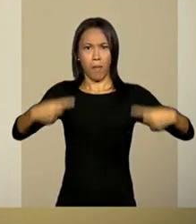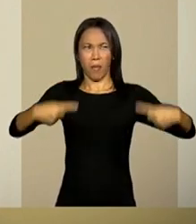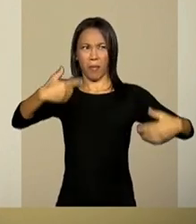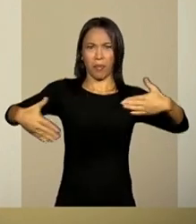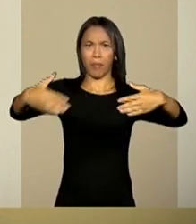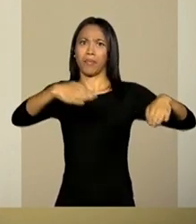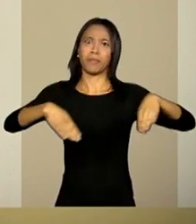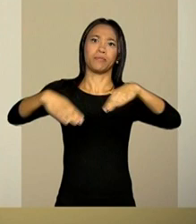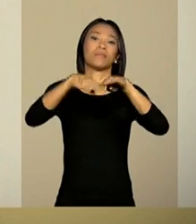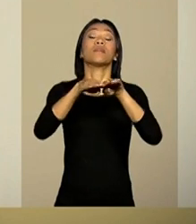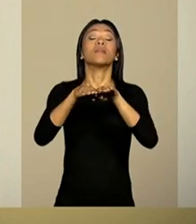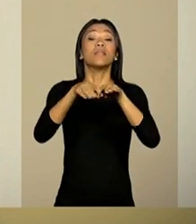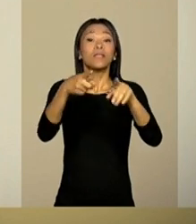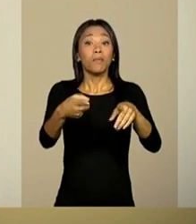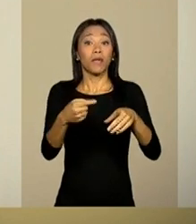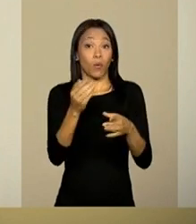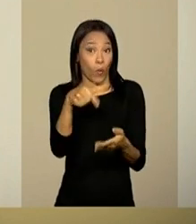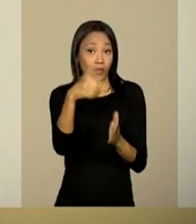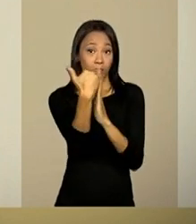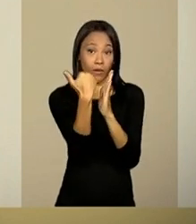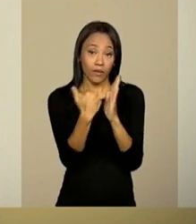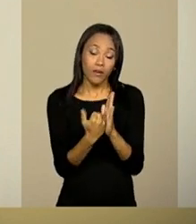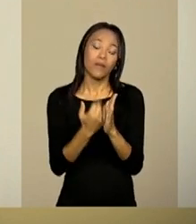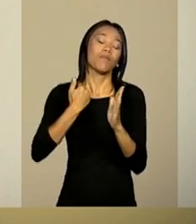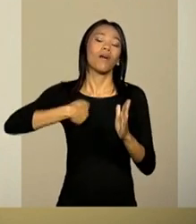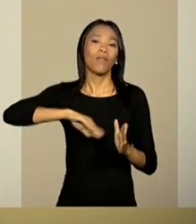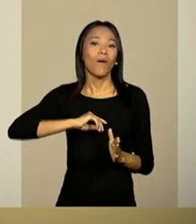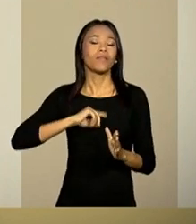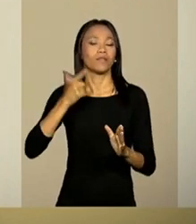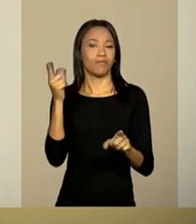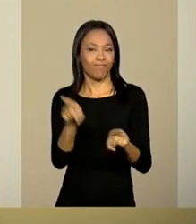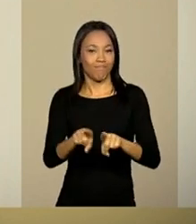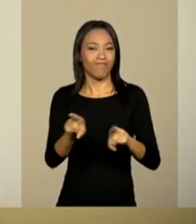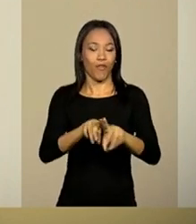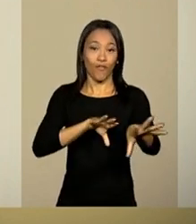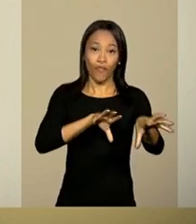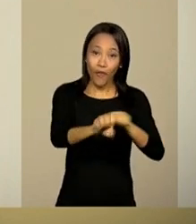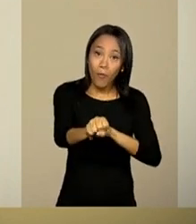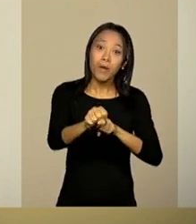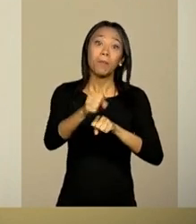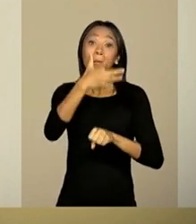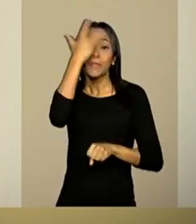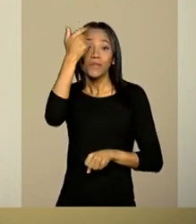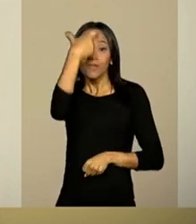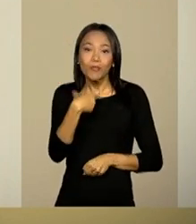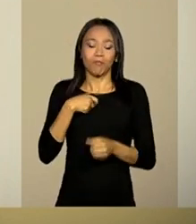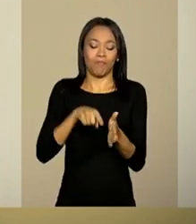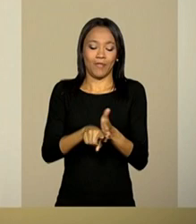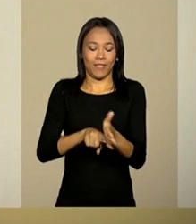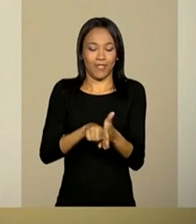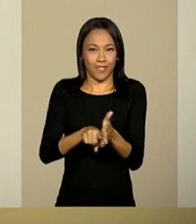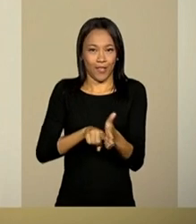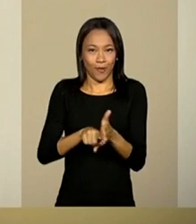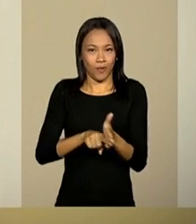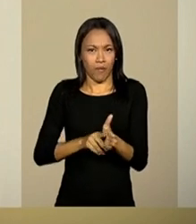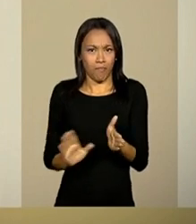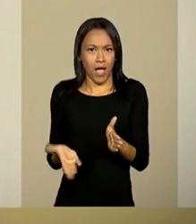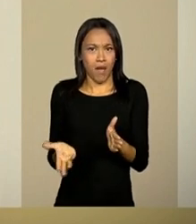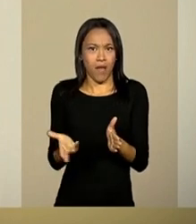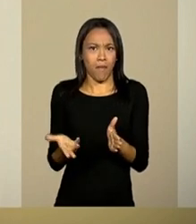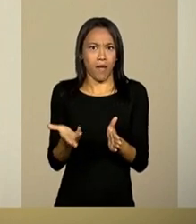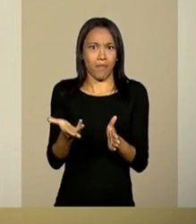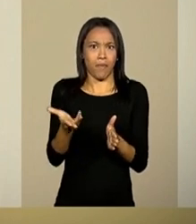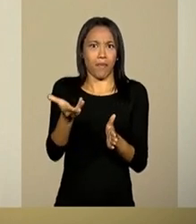consciência sem fronteiras Luciano nós também estamos formando os pesquisadores que vão acelerar a nossa